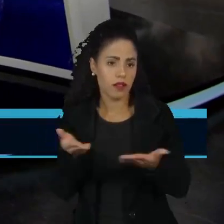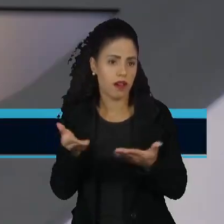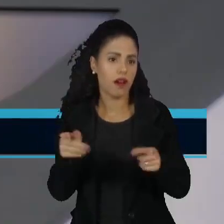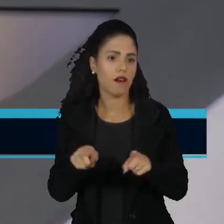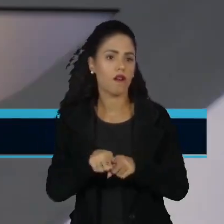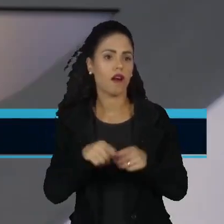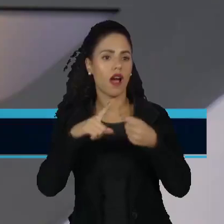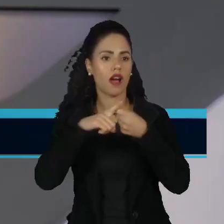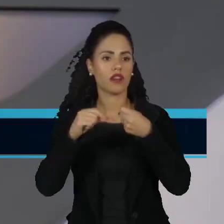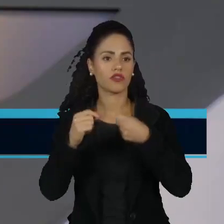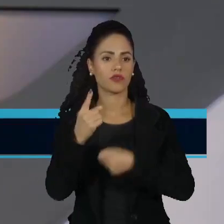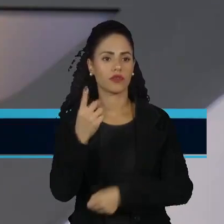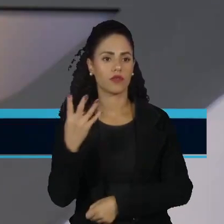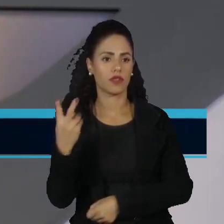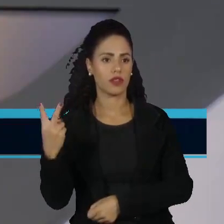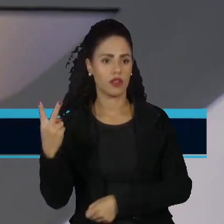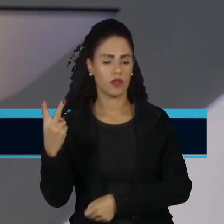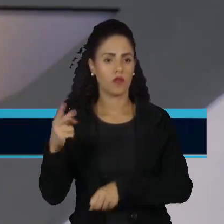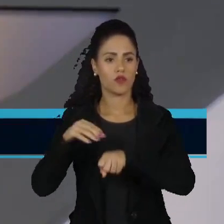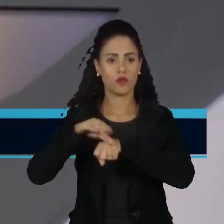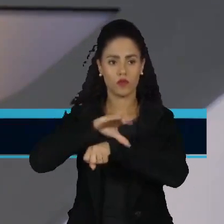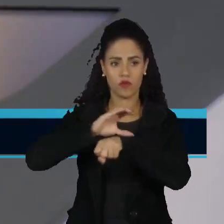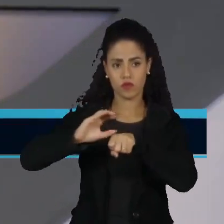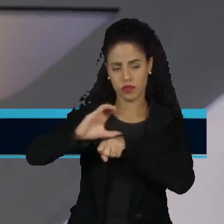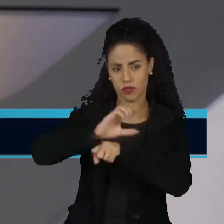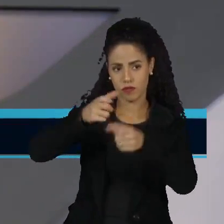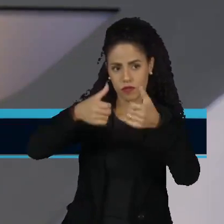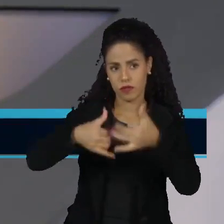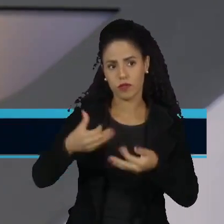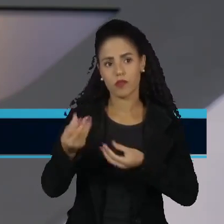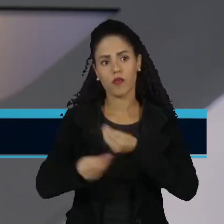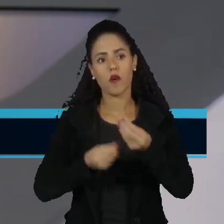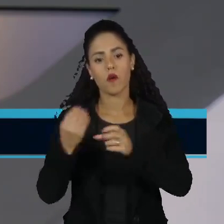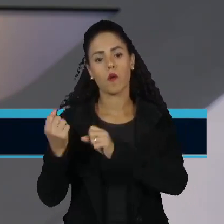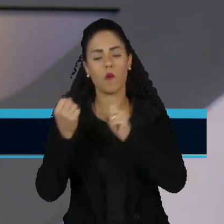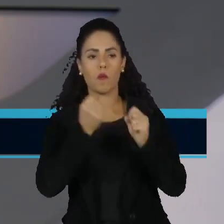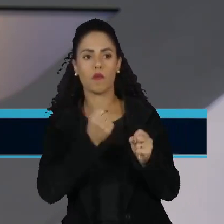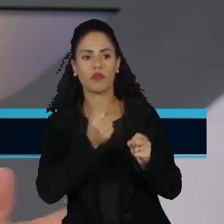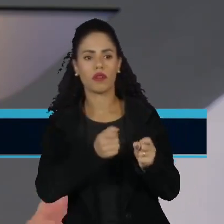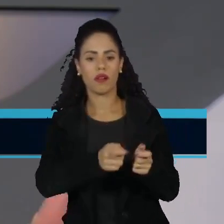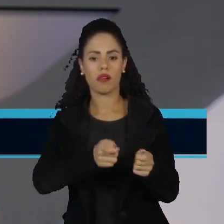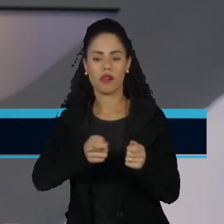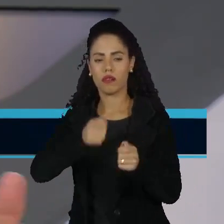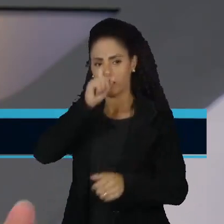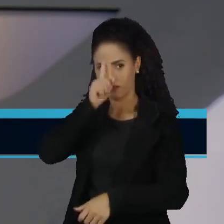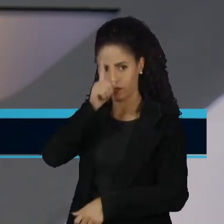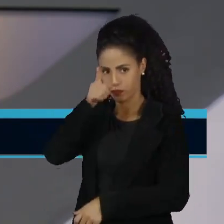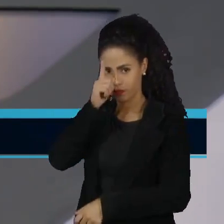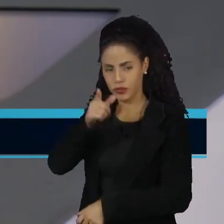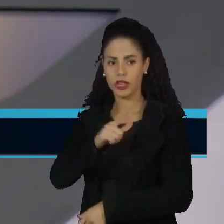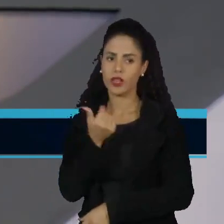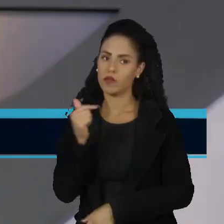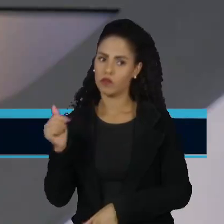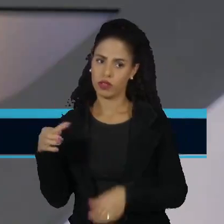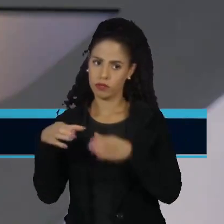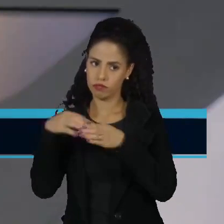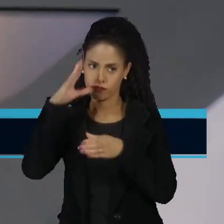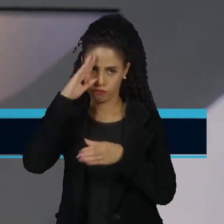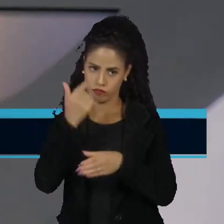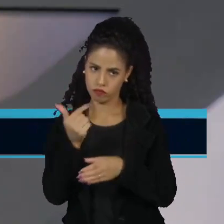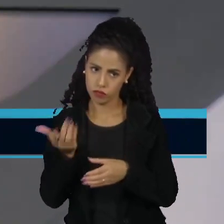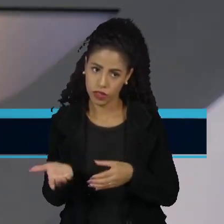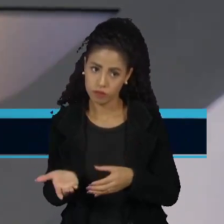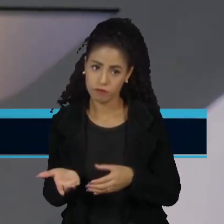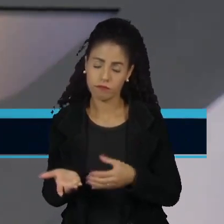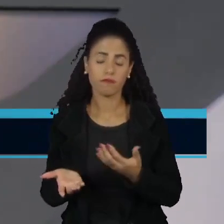artigo 142, né, da Constituição, que é o suposto poder moderador que não existe, né, das Forças Armadas,